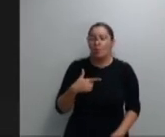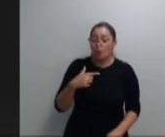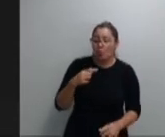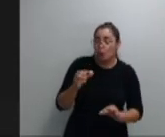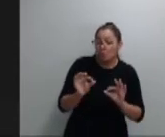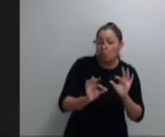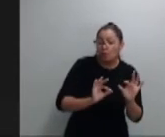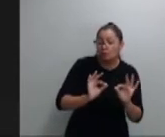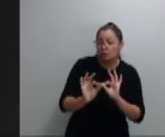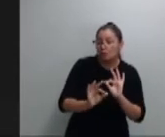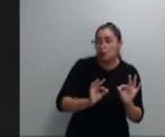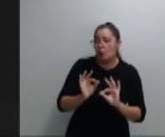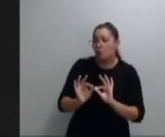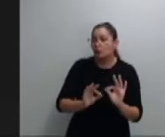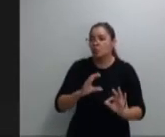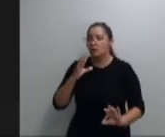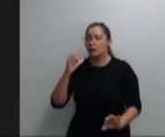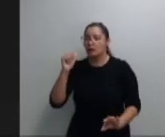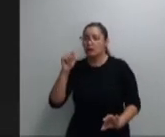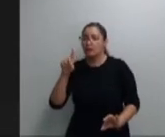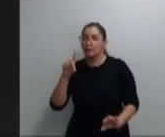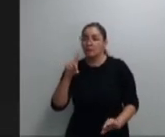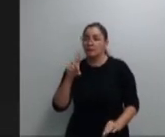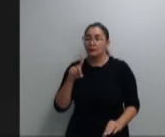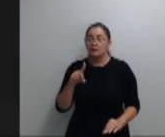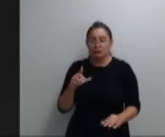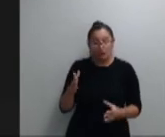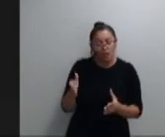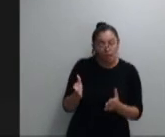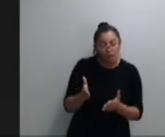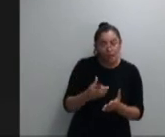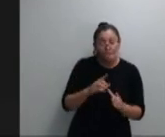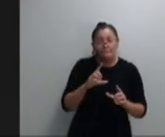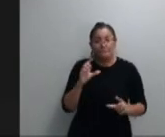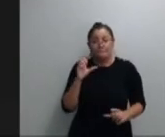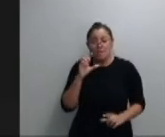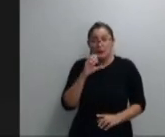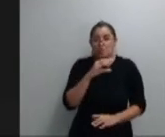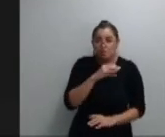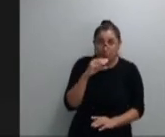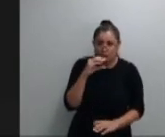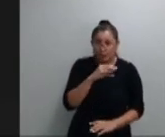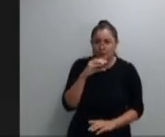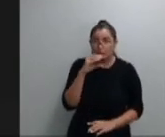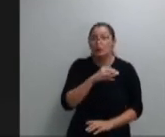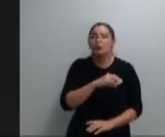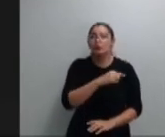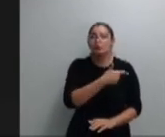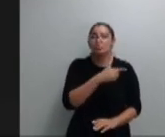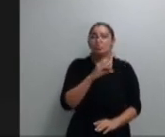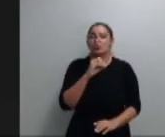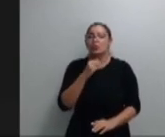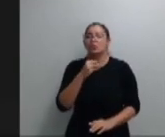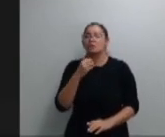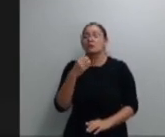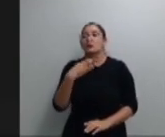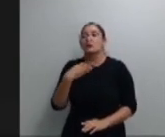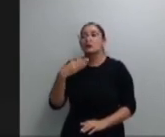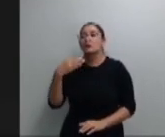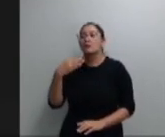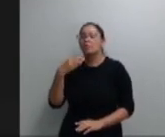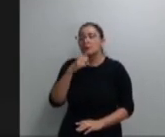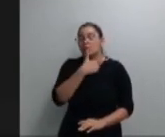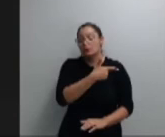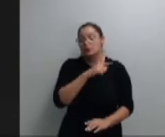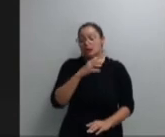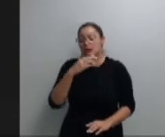que trata o capte desse artigo será prévio realizado em no máximo 240 dias a contar do protocolo de